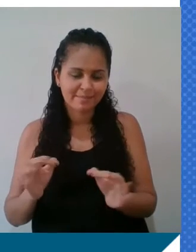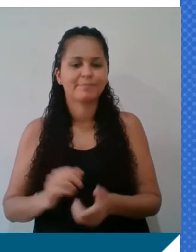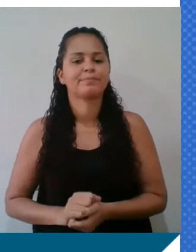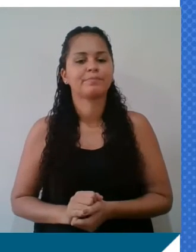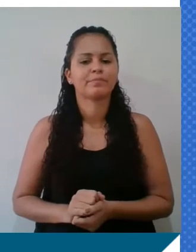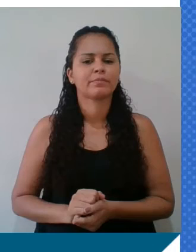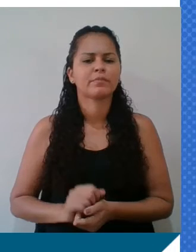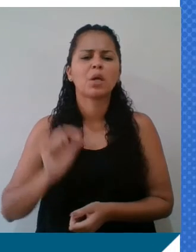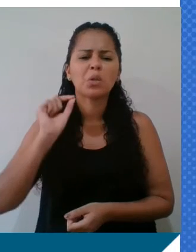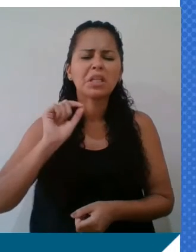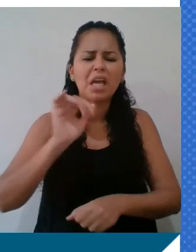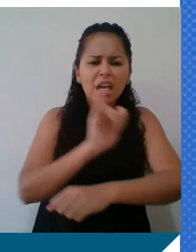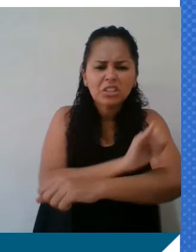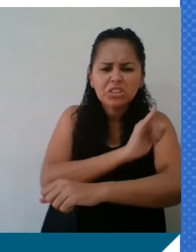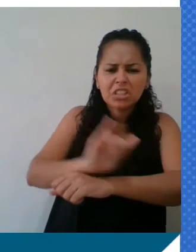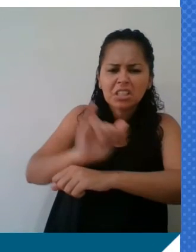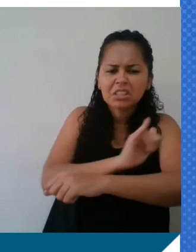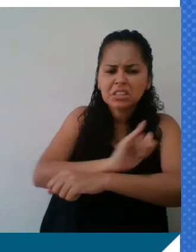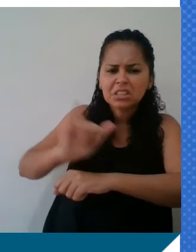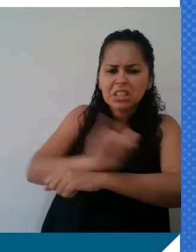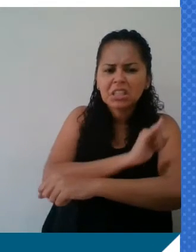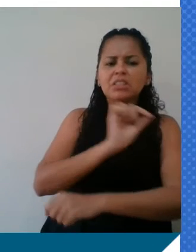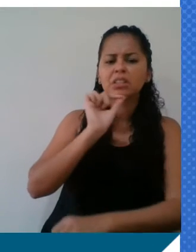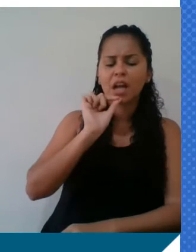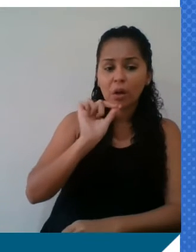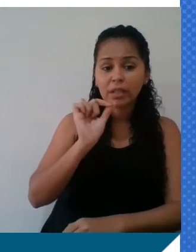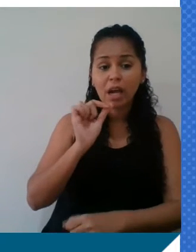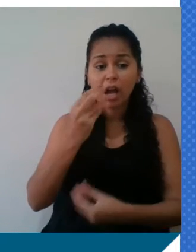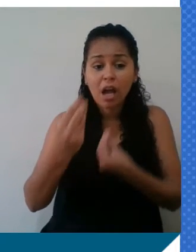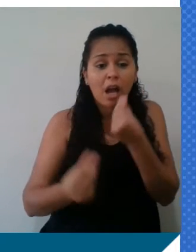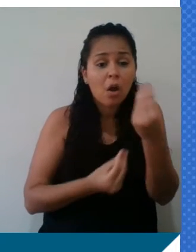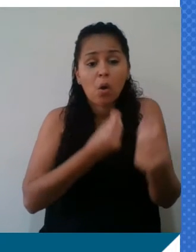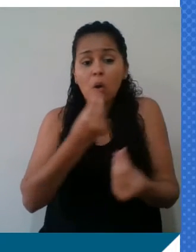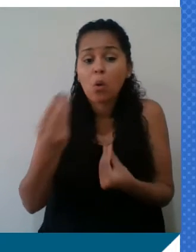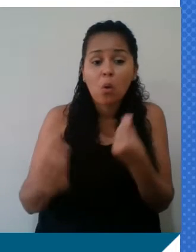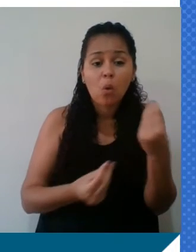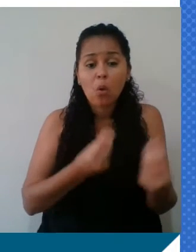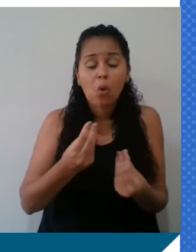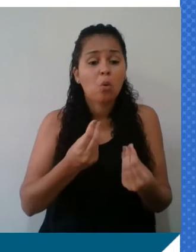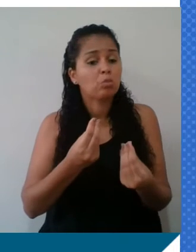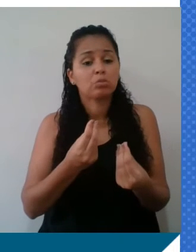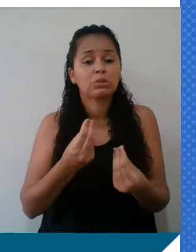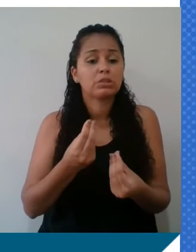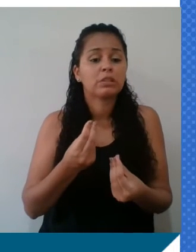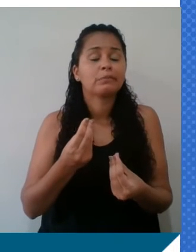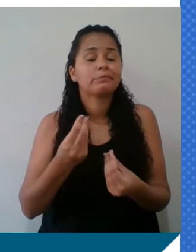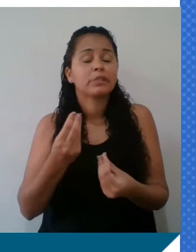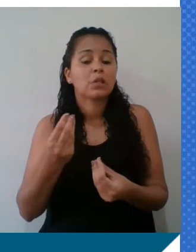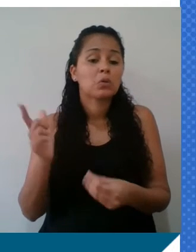certinho? E o que são as estratégias? As estratégias são meios, né, uma forma que a gente busca